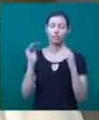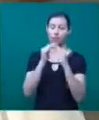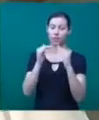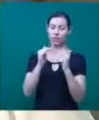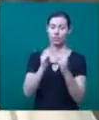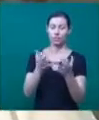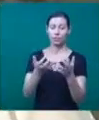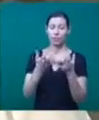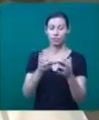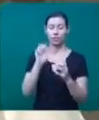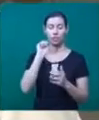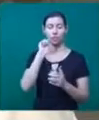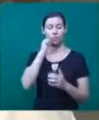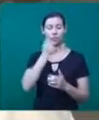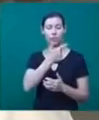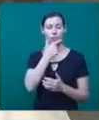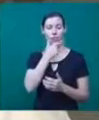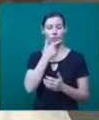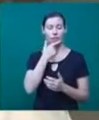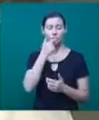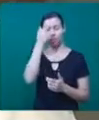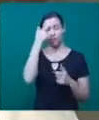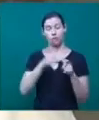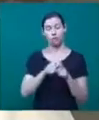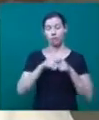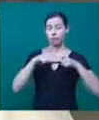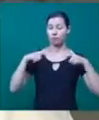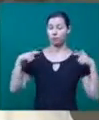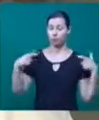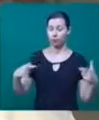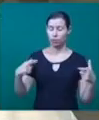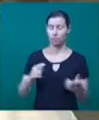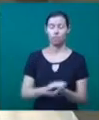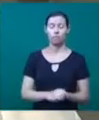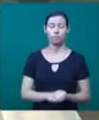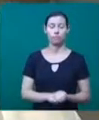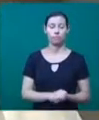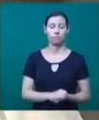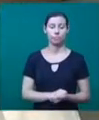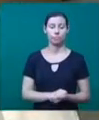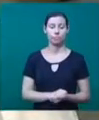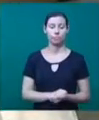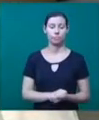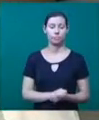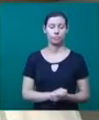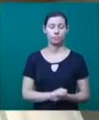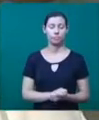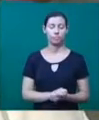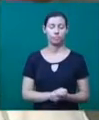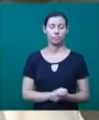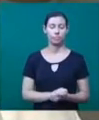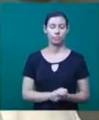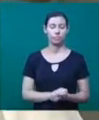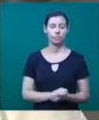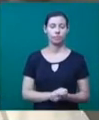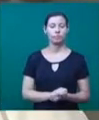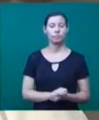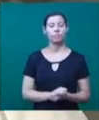a pensar em crescer esse negócio. Né, fazer um. Não, montar uma